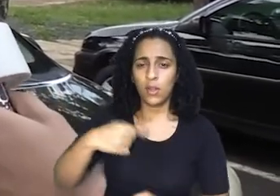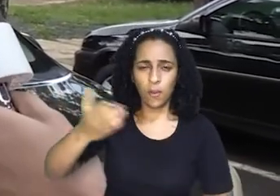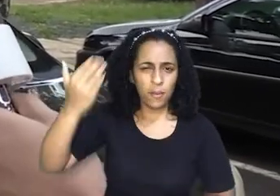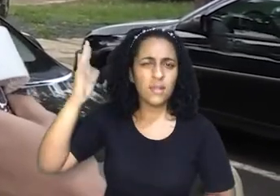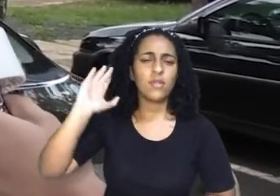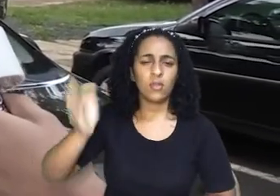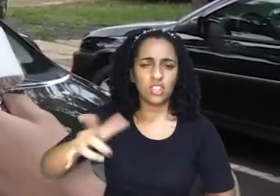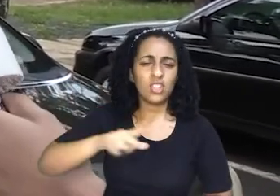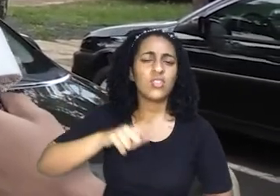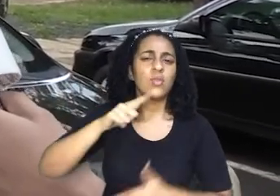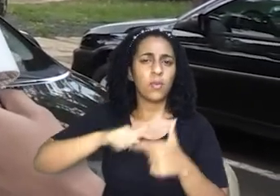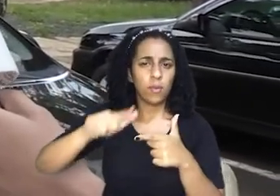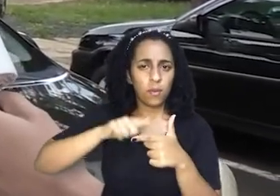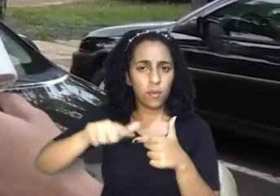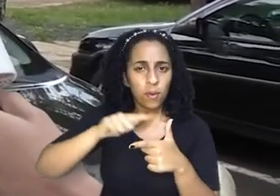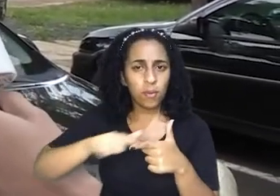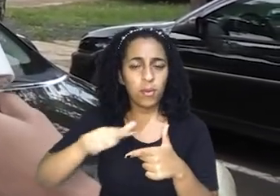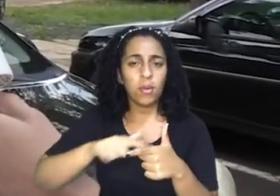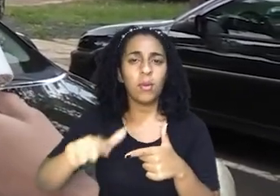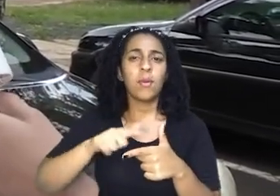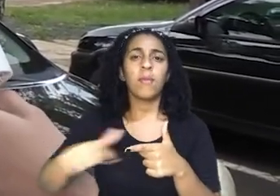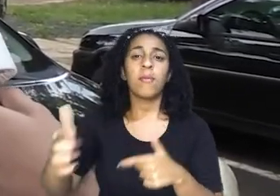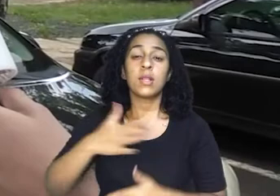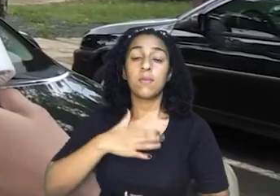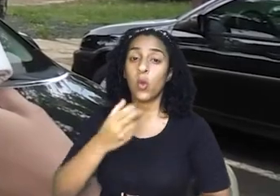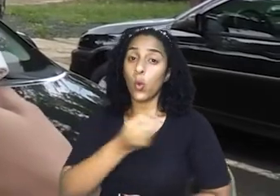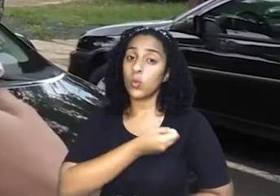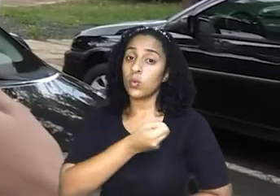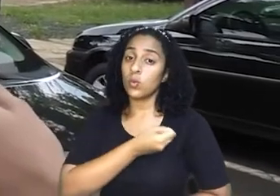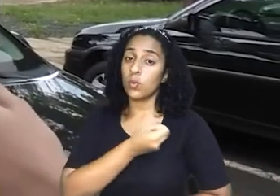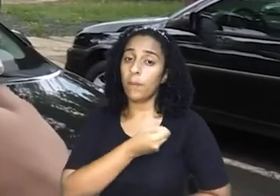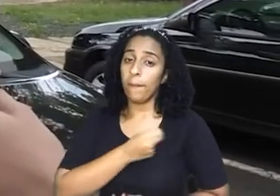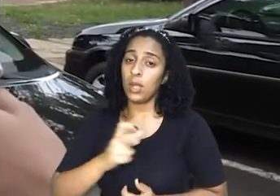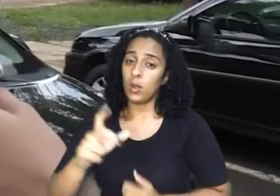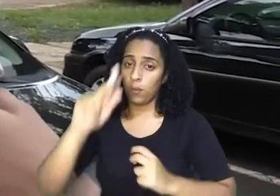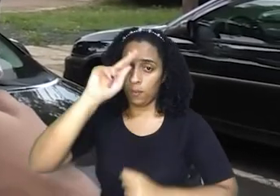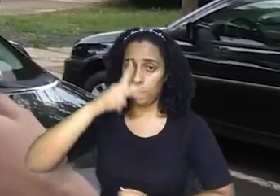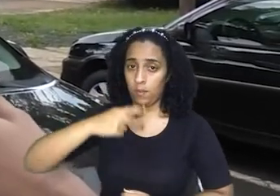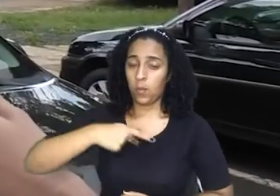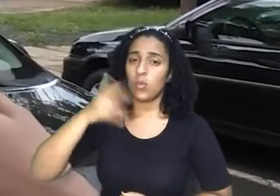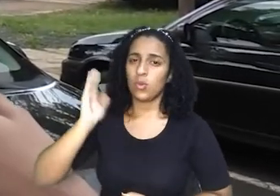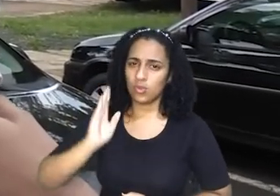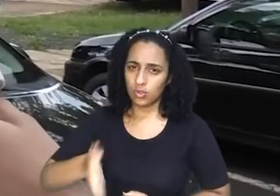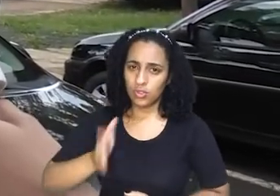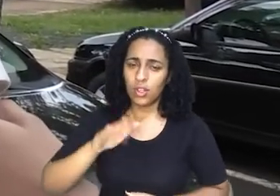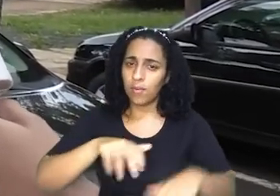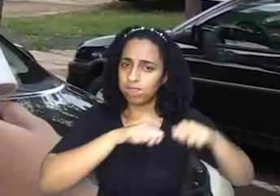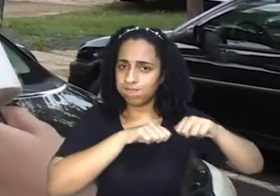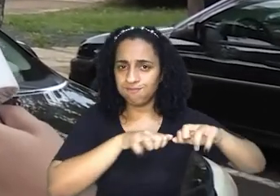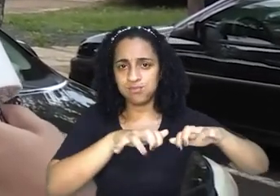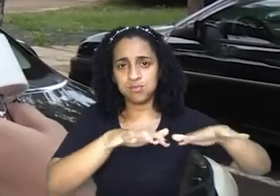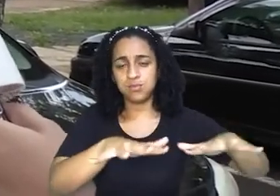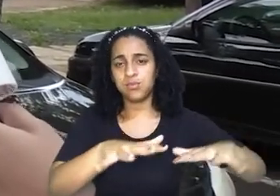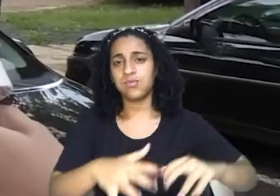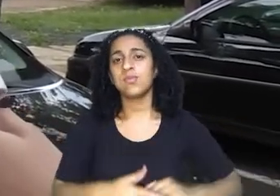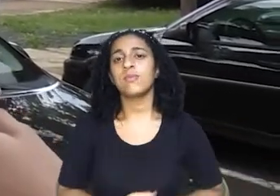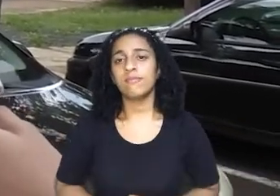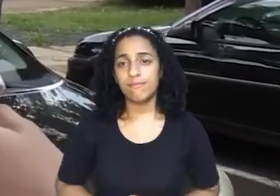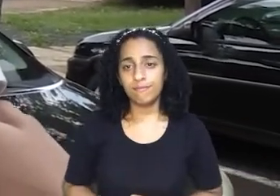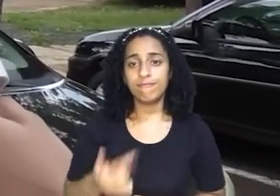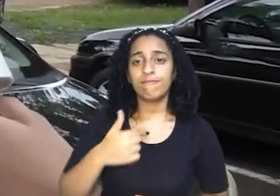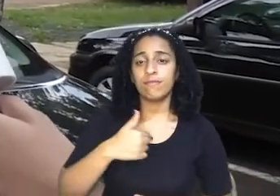problemas em relação a isso né de vazamento de dados pessoais e tal foram utilizados para a fraude